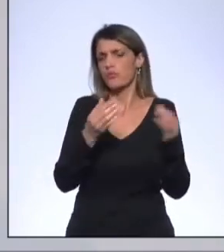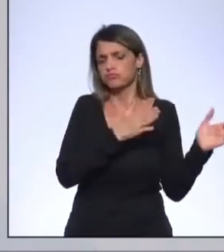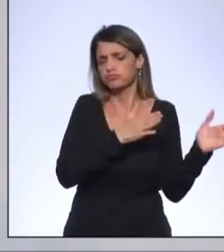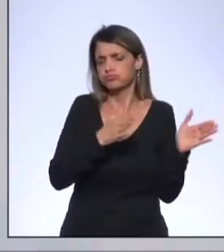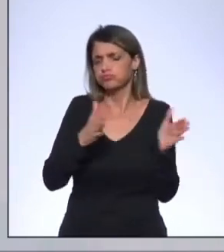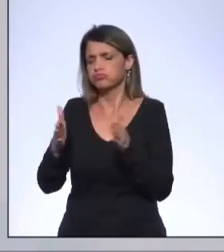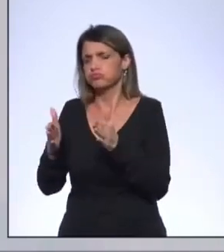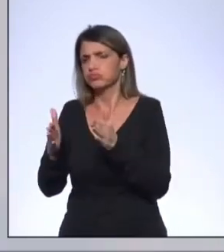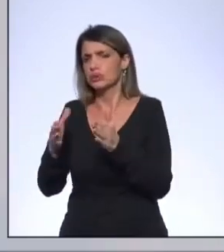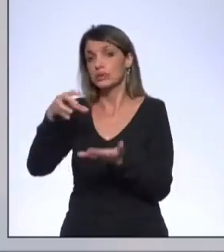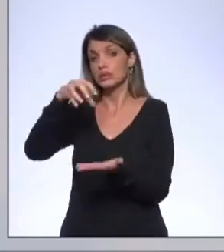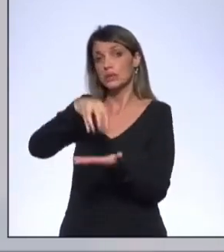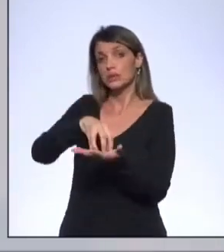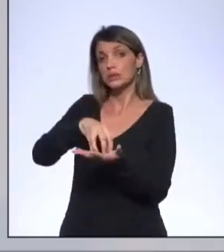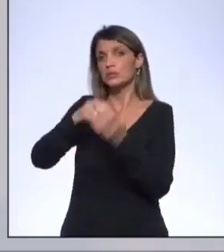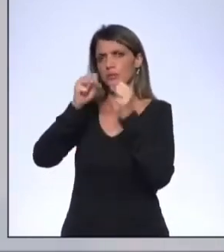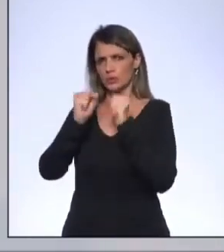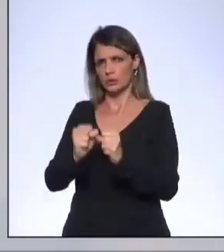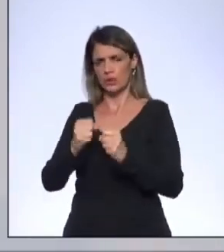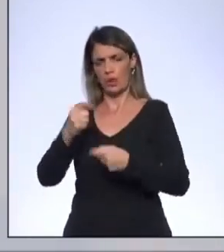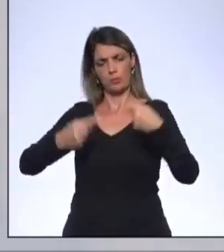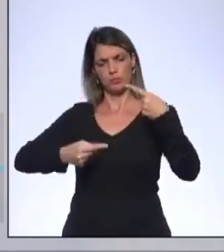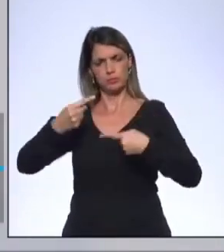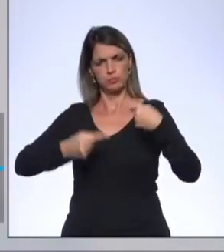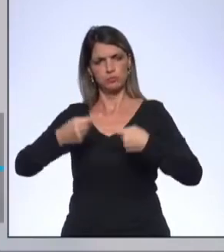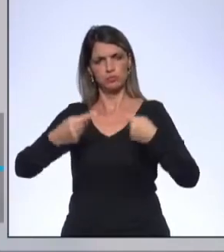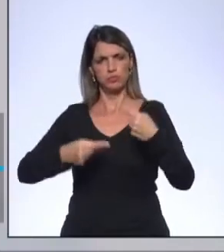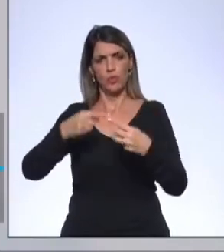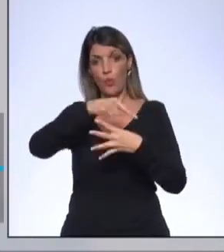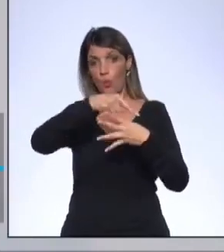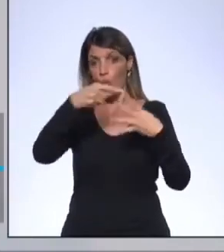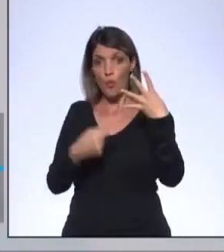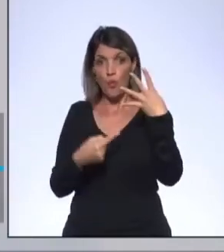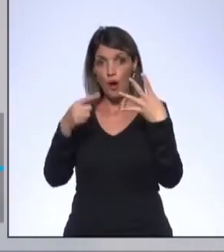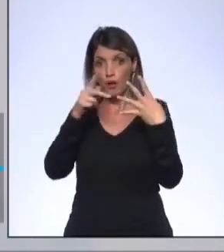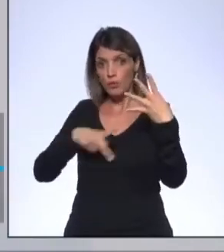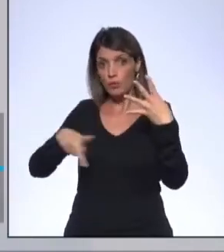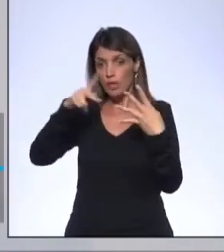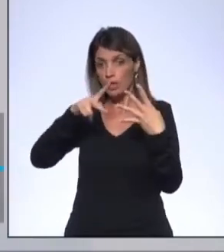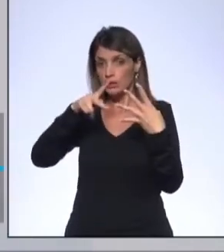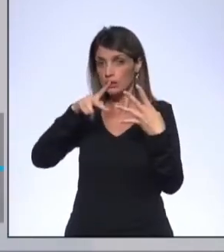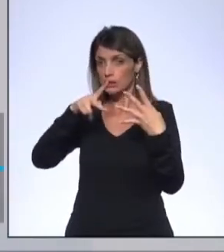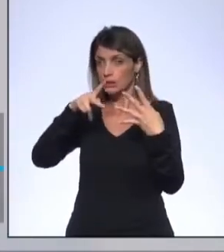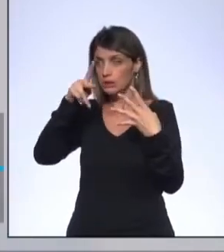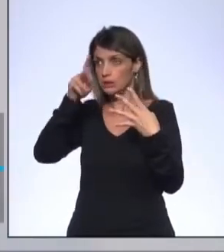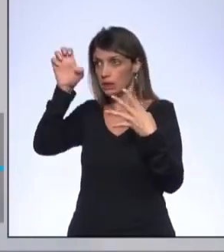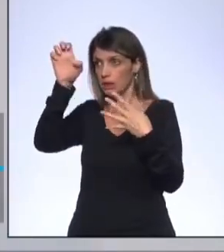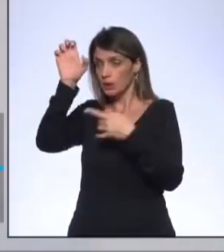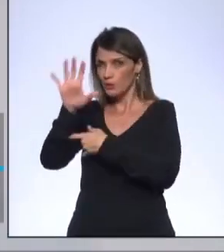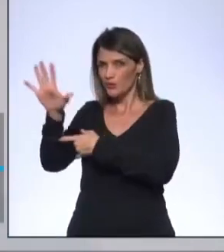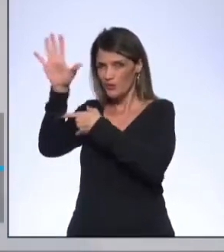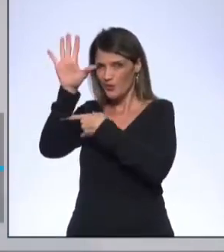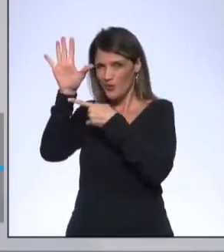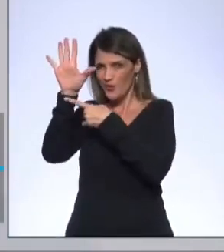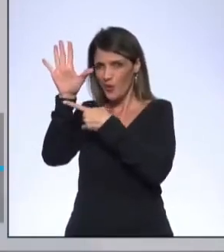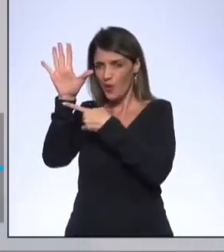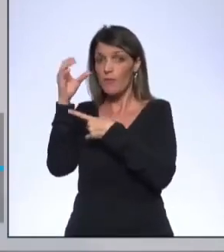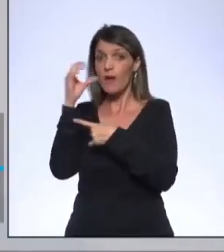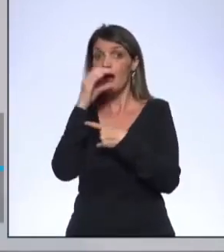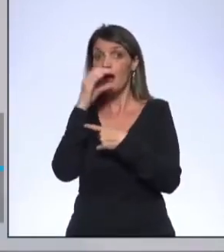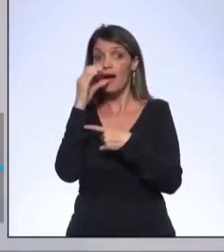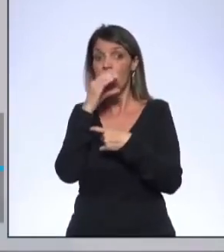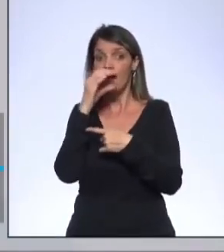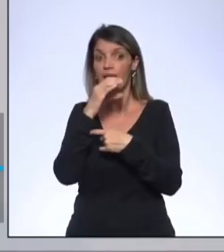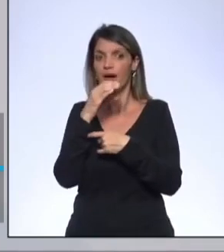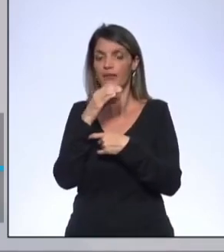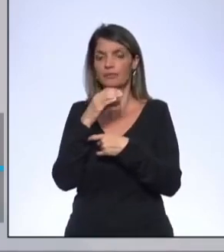de centralização do poder político em 4 países da Europa. Só para retomar muito